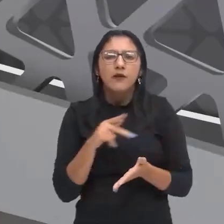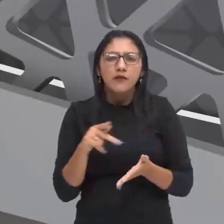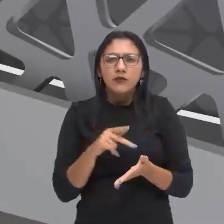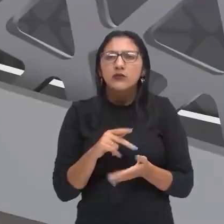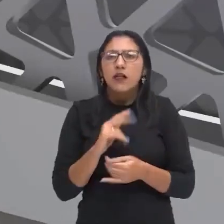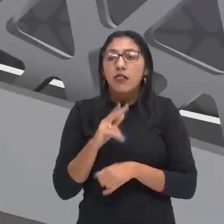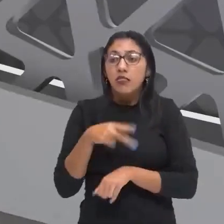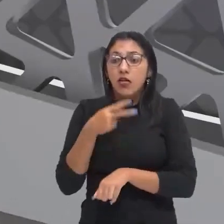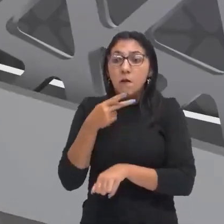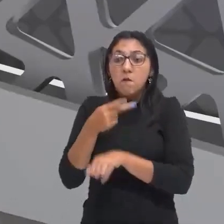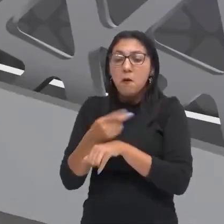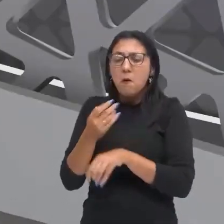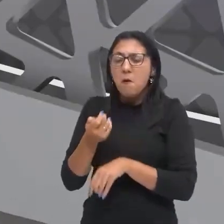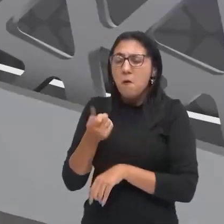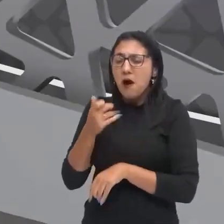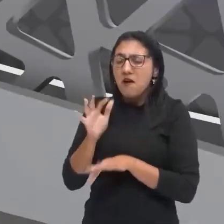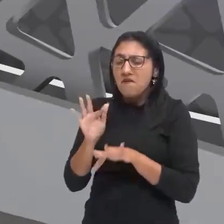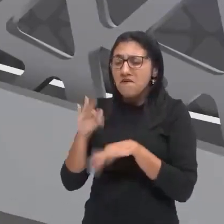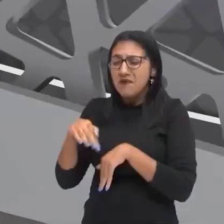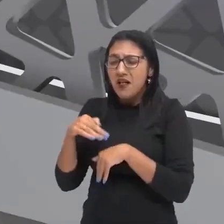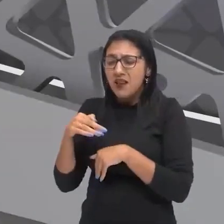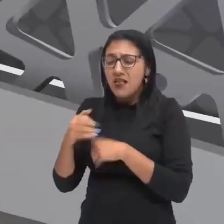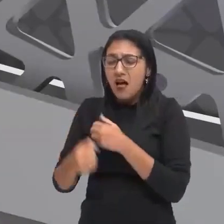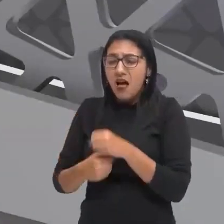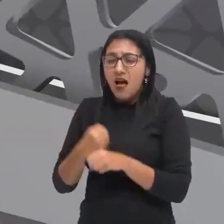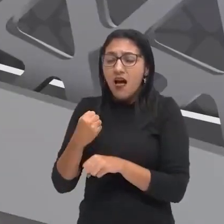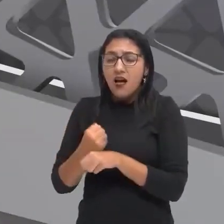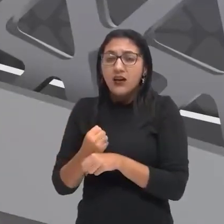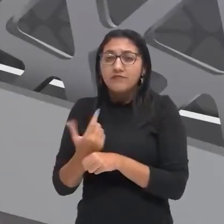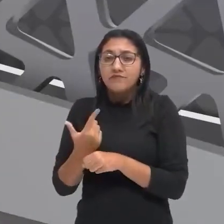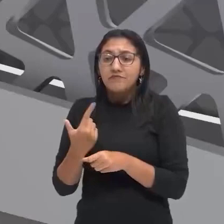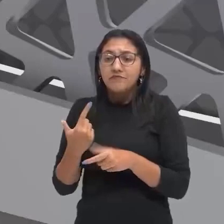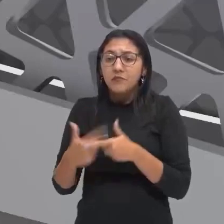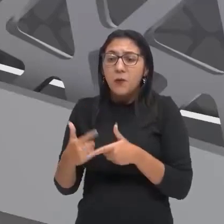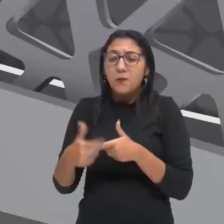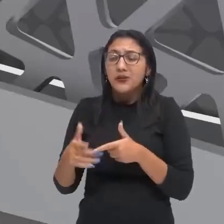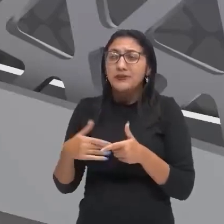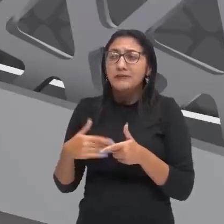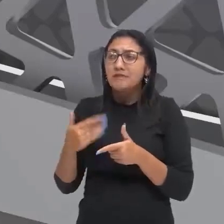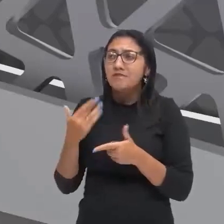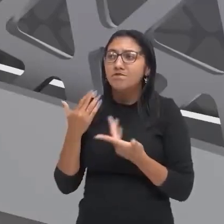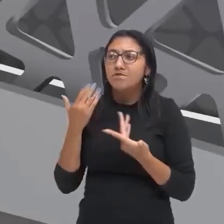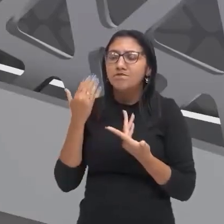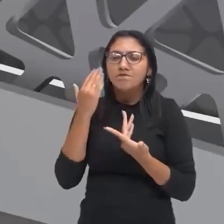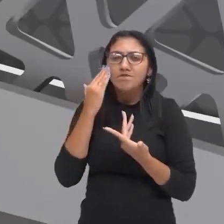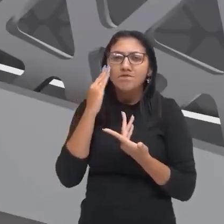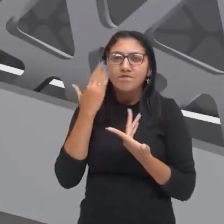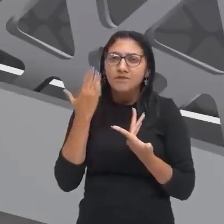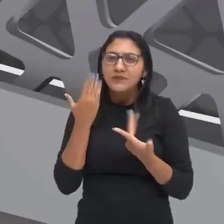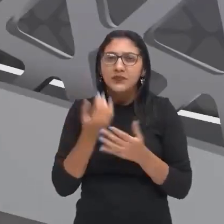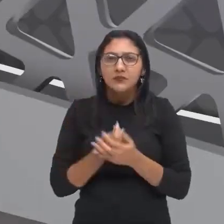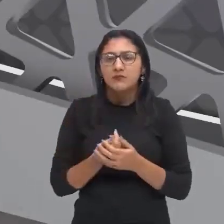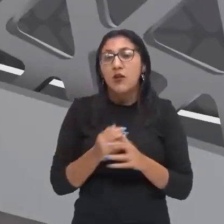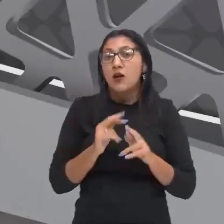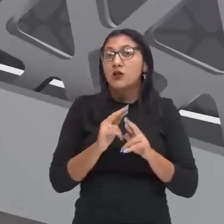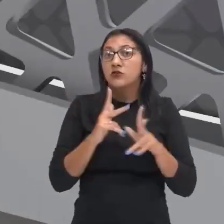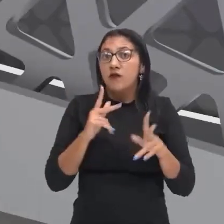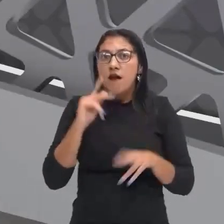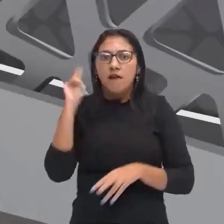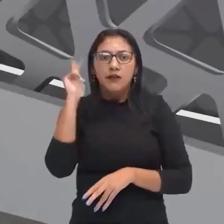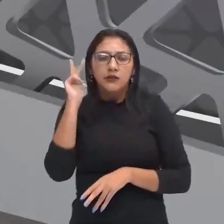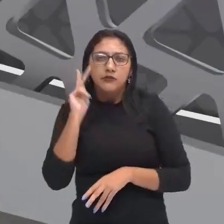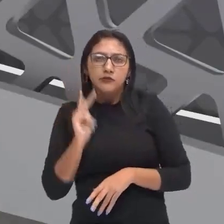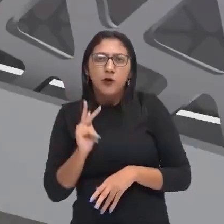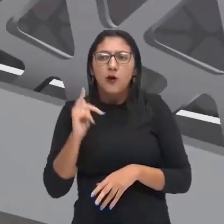vinham no fim do ano, mas isso aumentava as minhas dificuldades. E aí, como história, geografia,